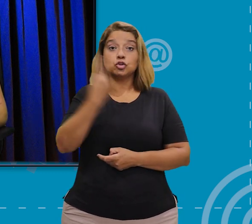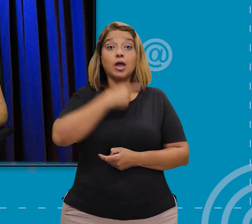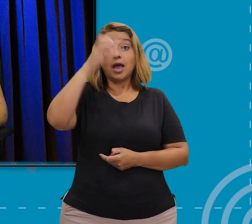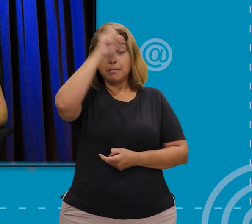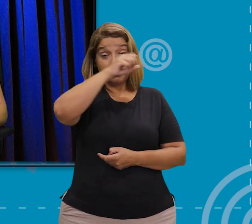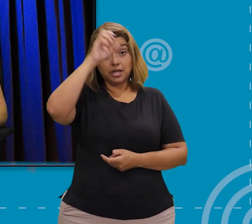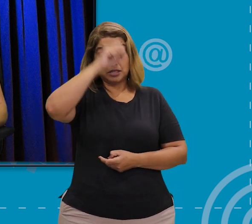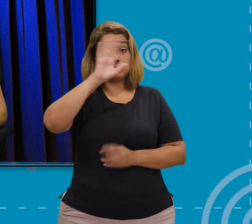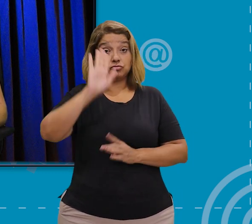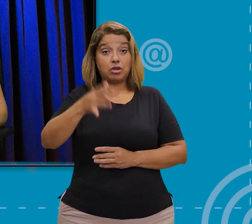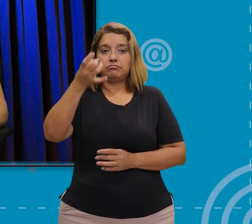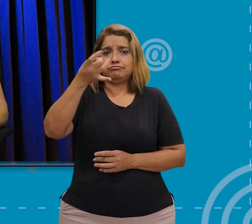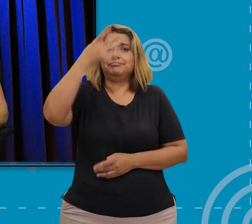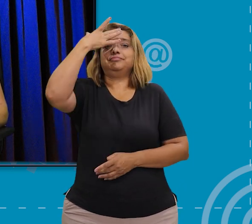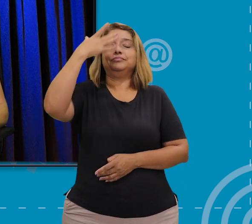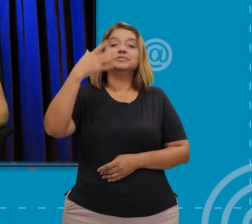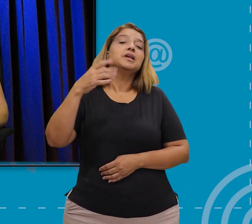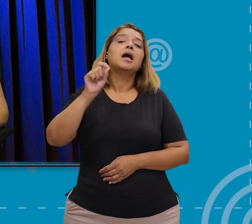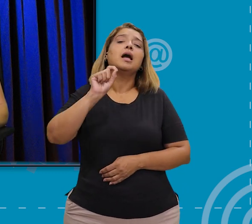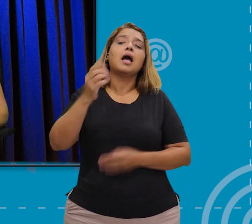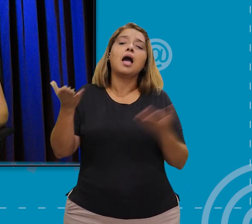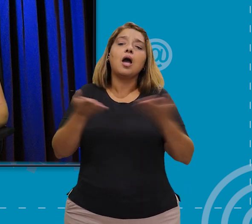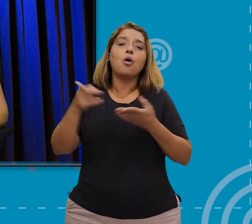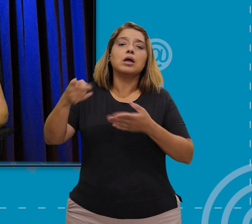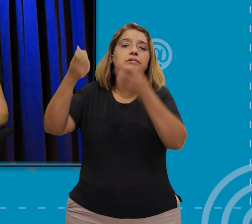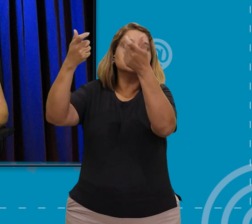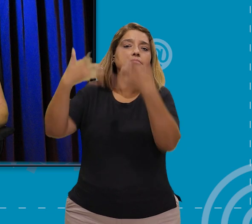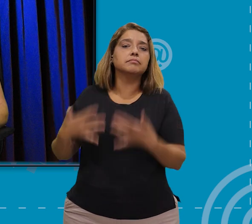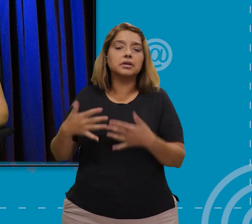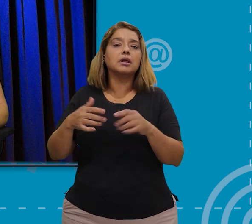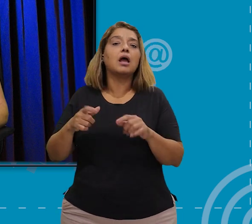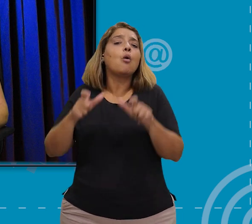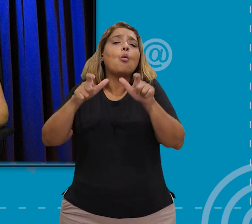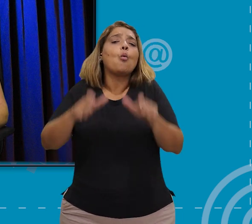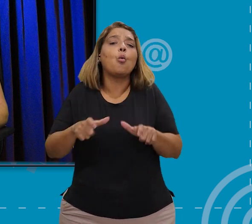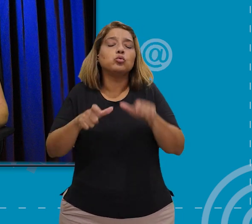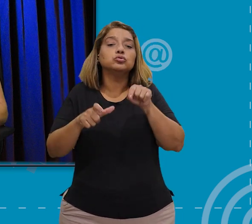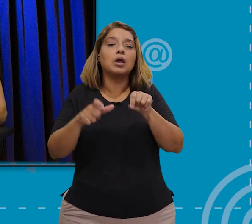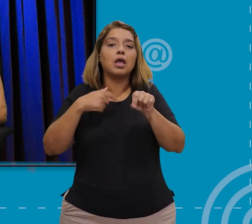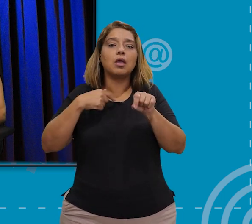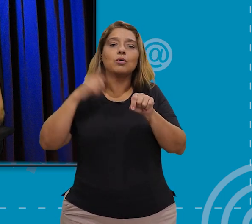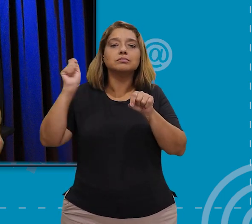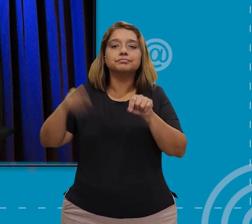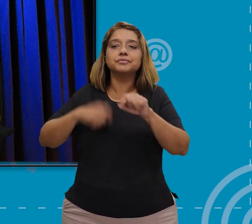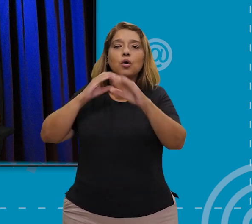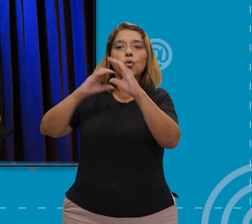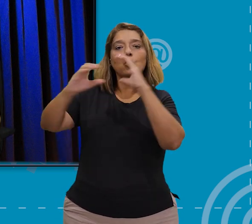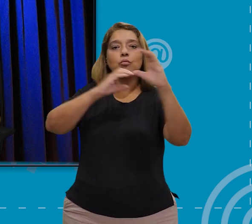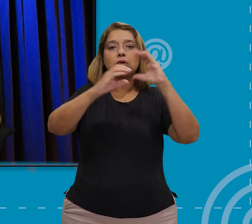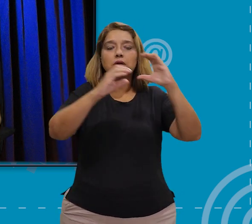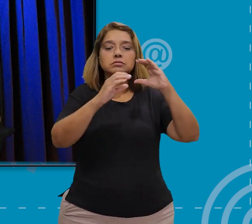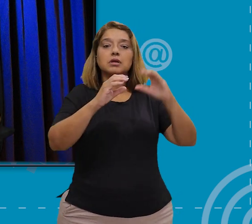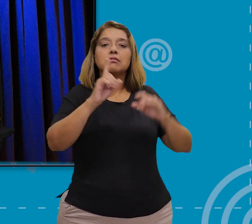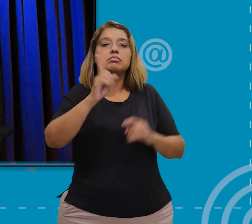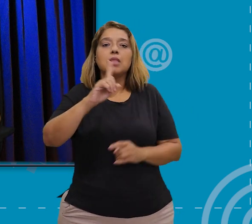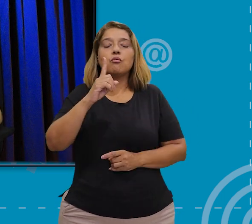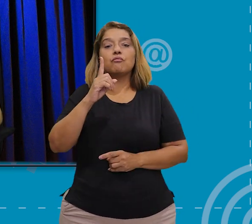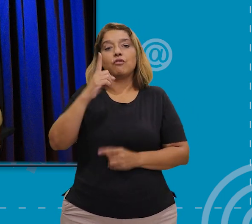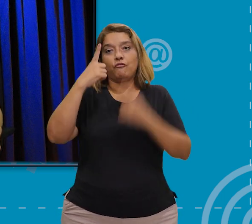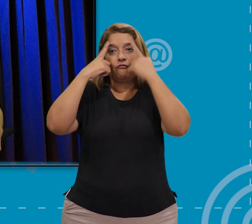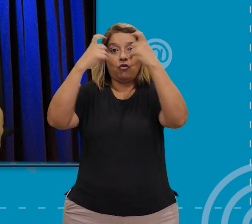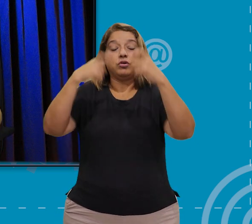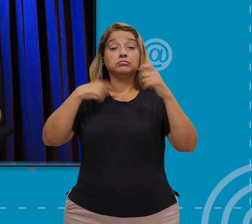pra gente onde a comunicação não violenta, a CNV, pode ser aplicada. Bom, Tete, como eu já disse